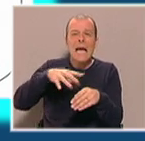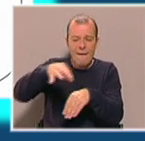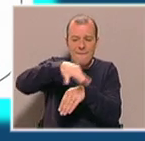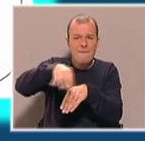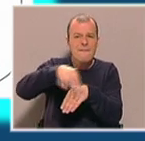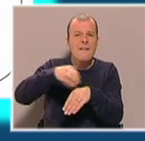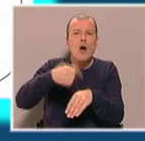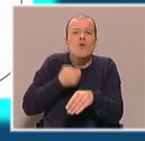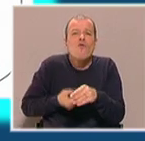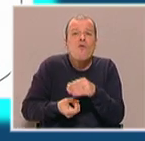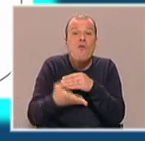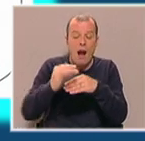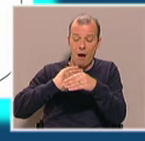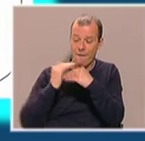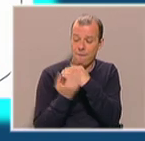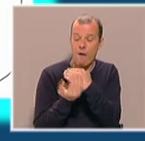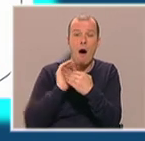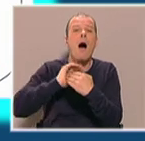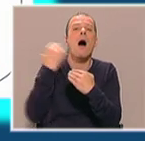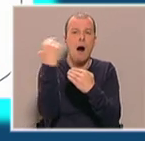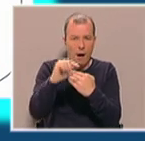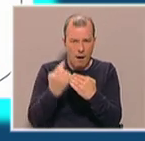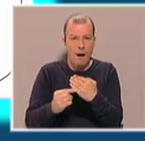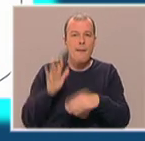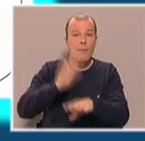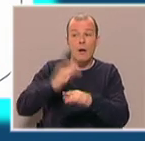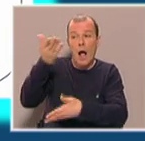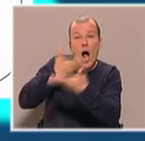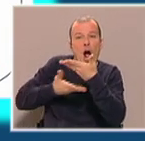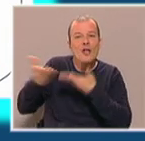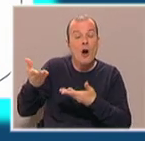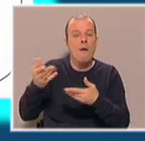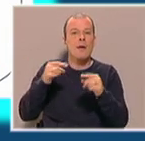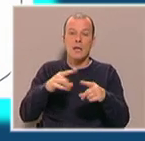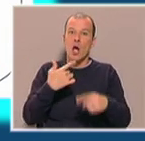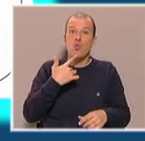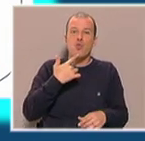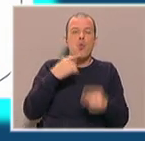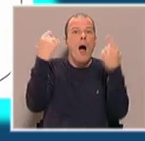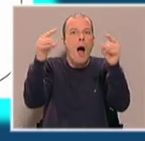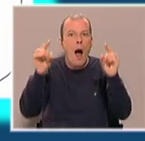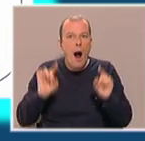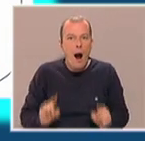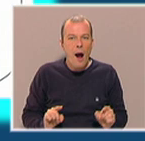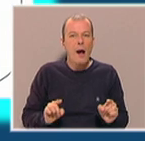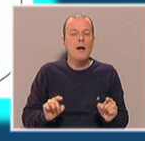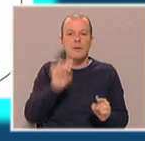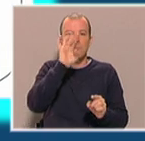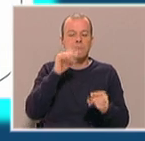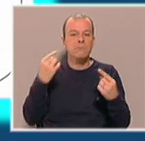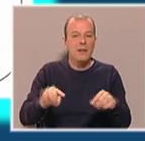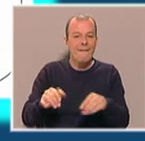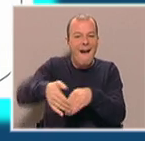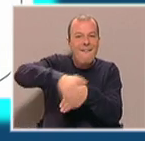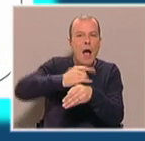caso capilares sanguíneos, à sua volta para ocorrerem estas trocas e existem em grande número, ou seja, há um grande número de